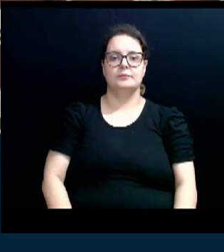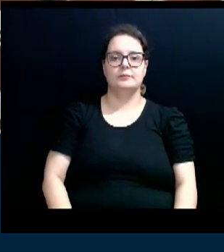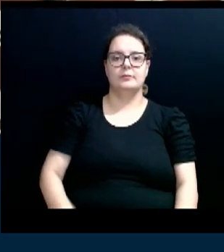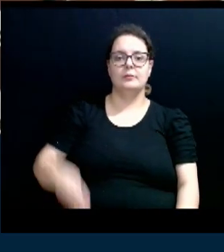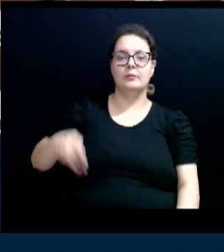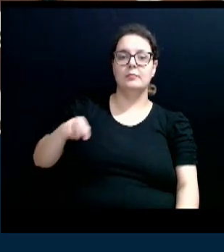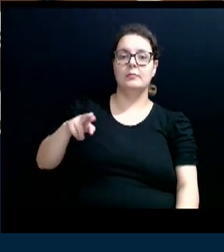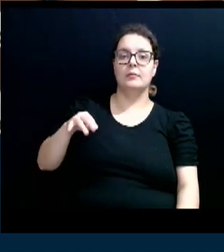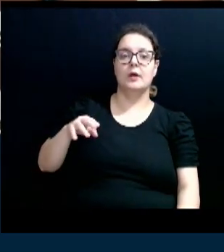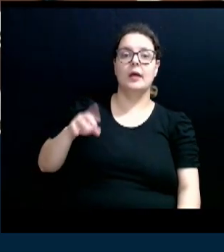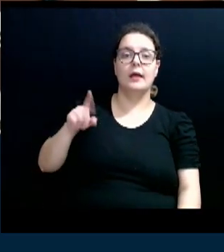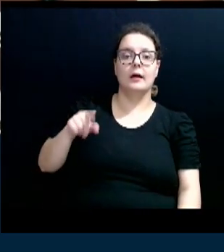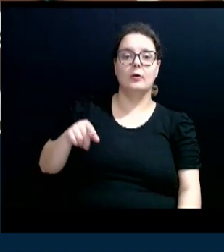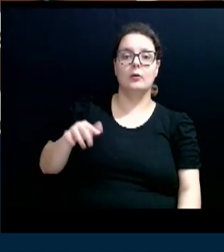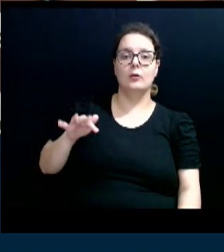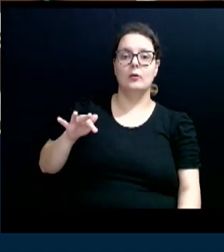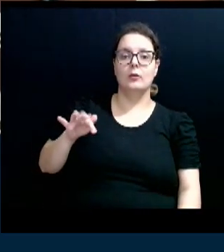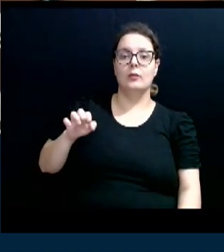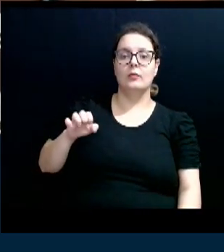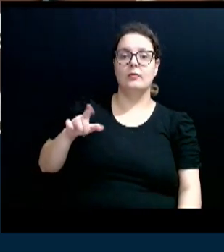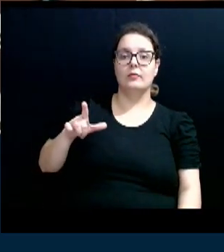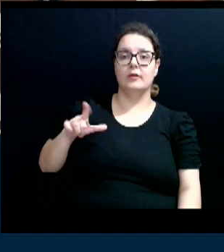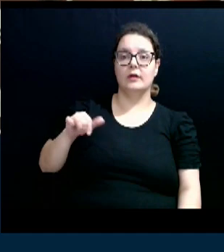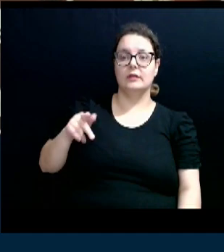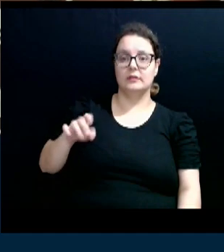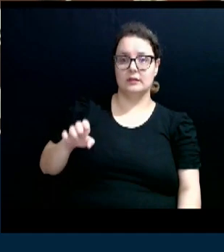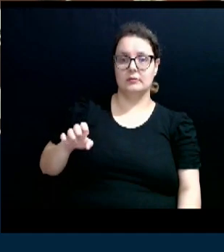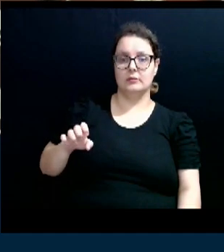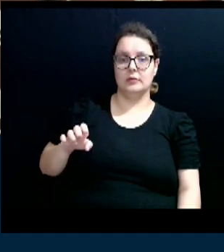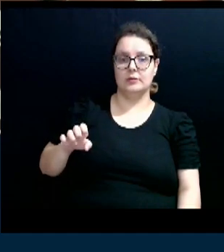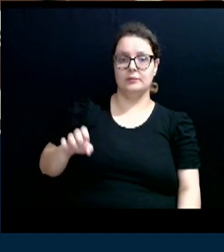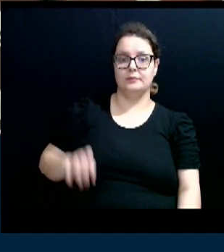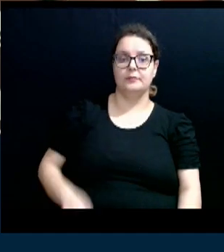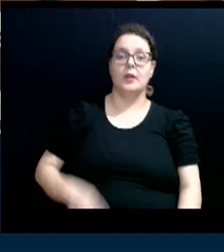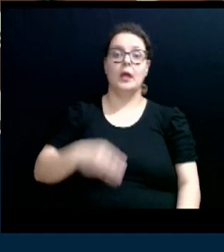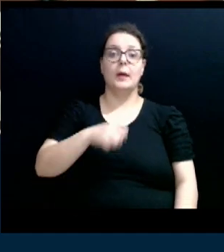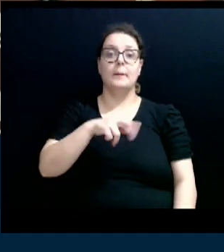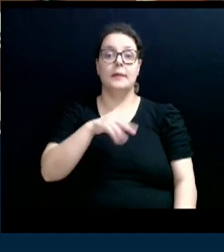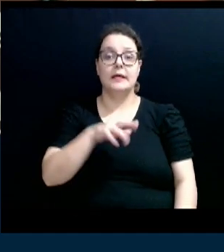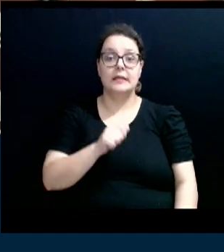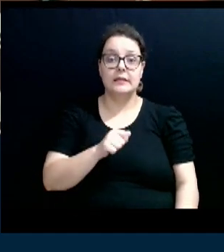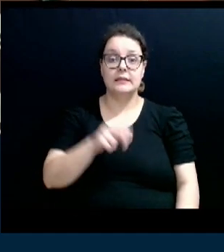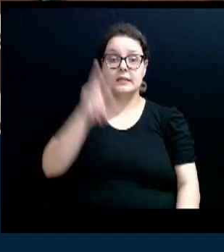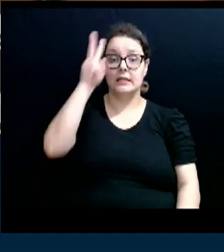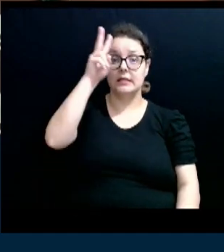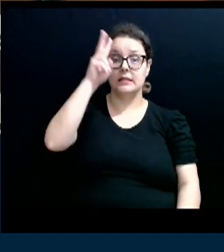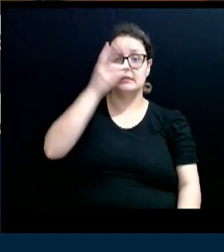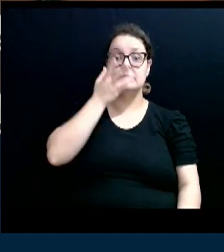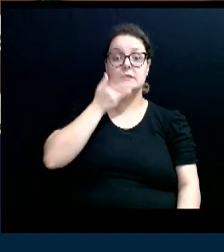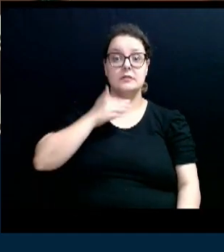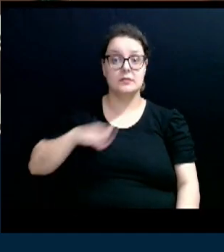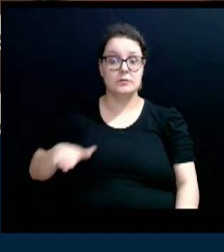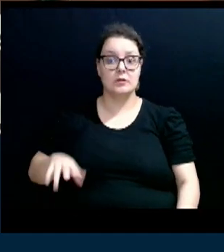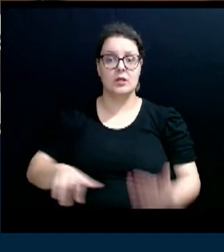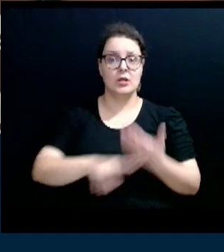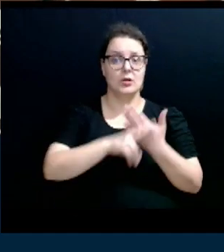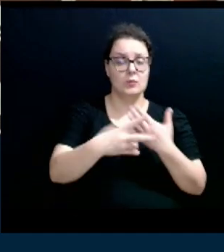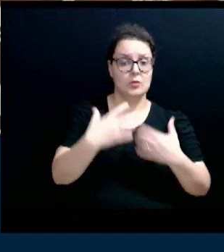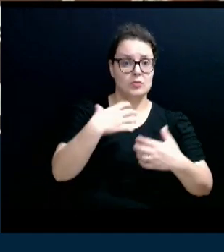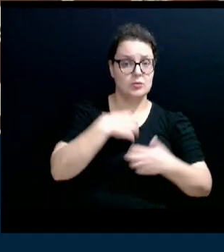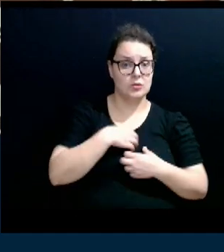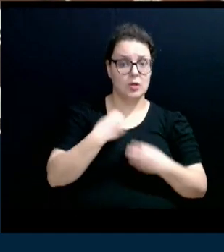agora. Felipe Moura, do Parque São Quirino. Mariana, as lembranças da infância influenciam na forma como